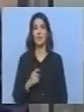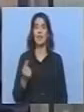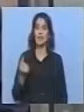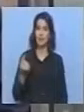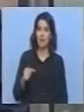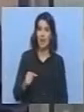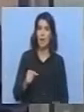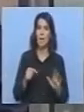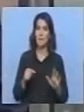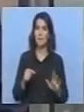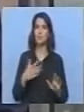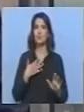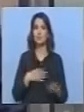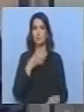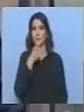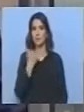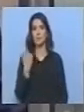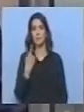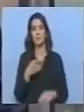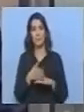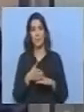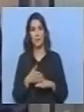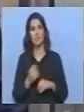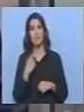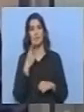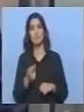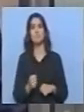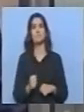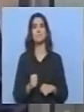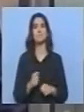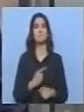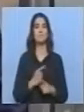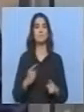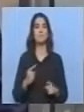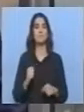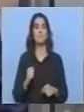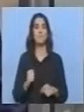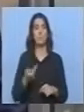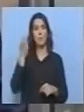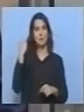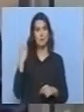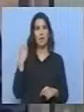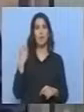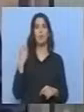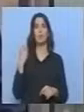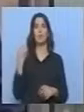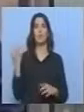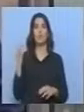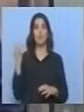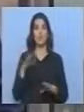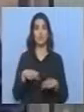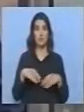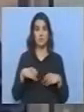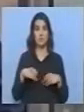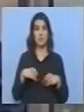de começar por revisitar aqui uma parte que foi dita, que é que o ano passado, quando a medida foi tomada, porque fique